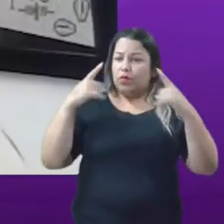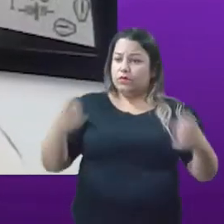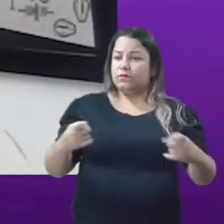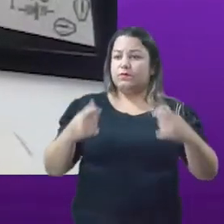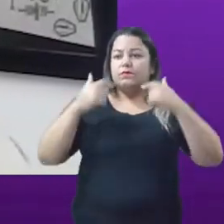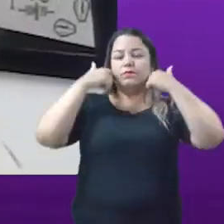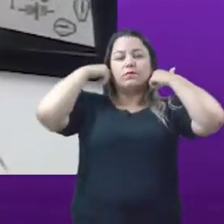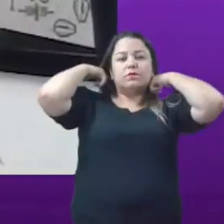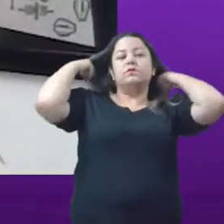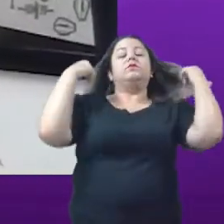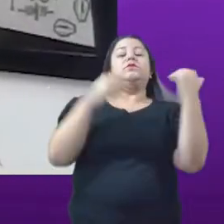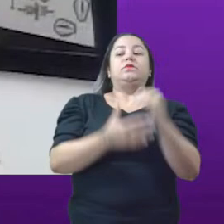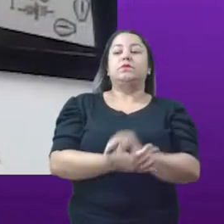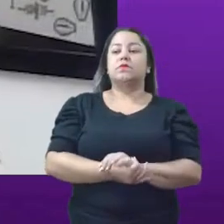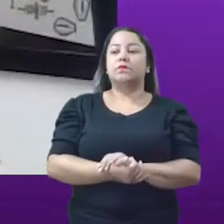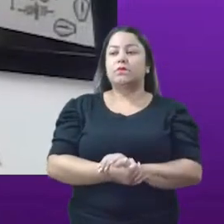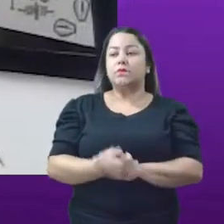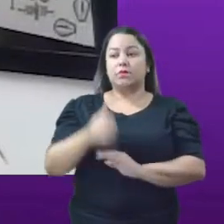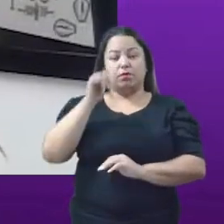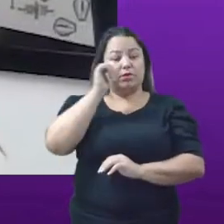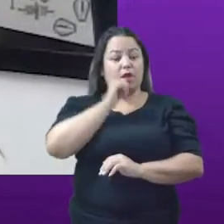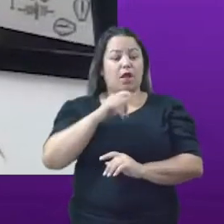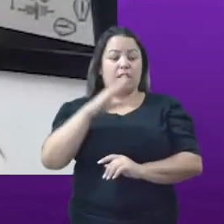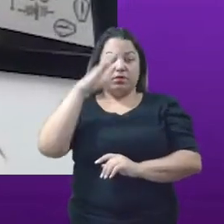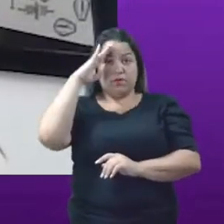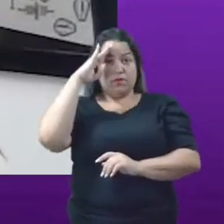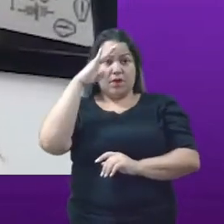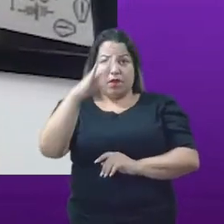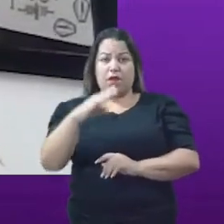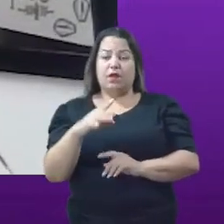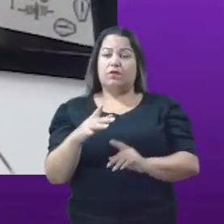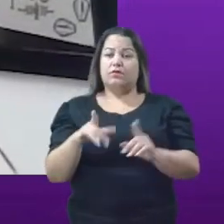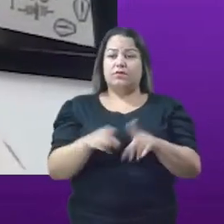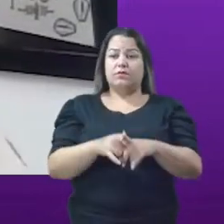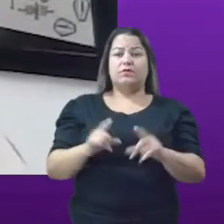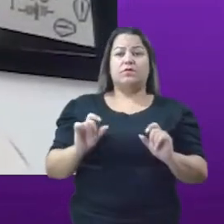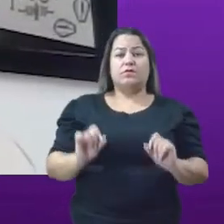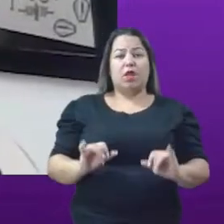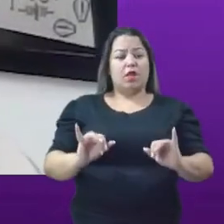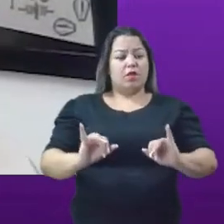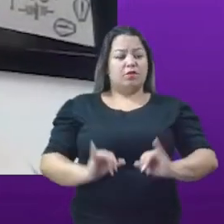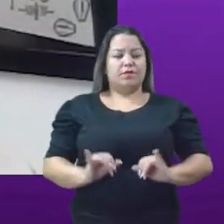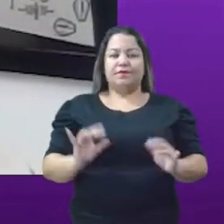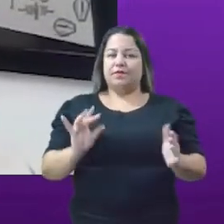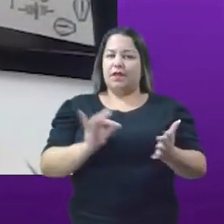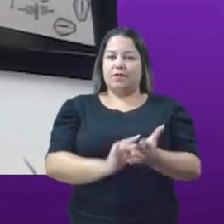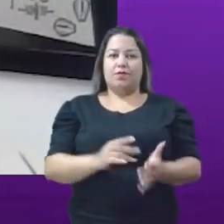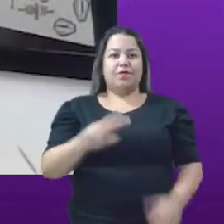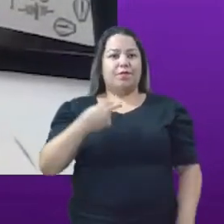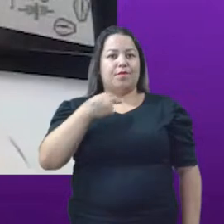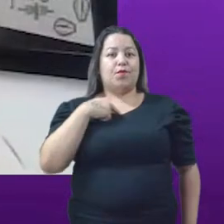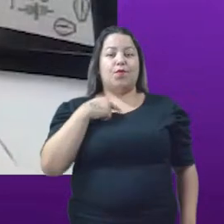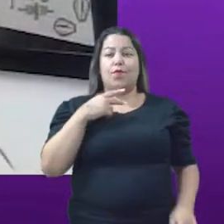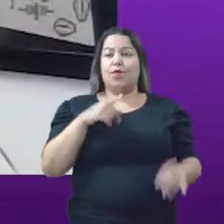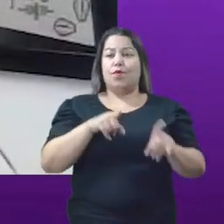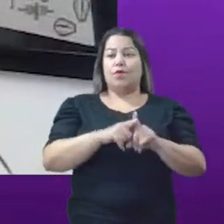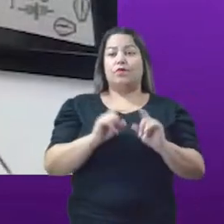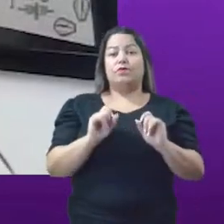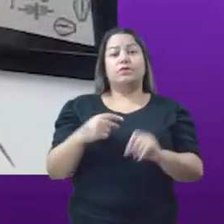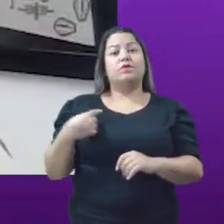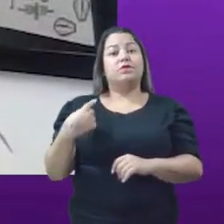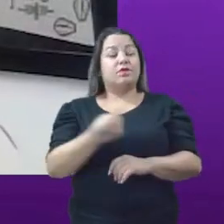gênero. E as mulheres são as principais vítimas. Isso é fato, e a gente não pode ir contra o que a